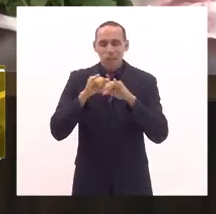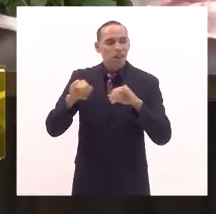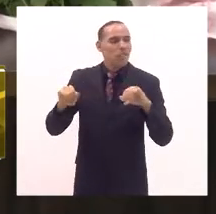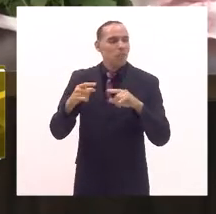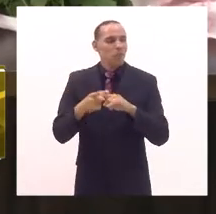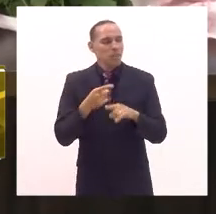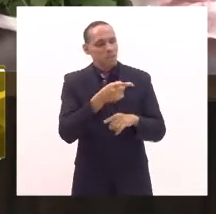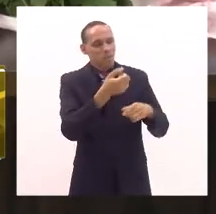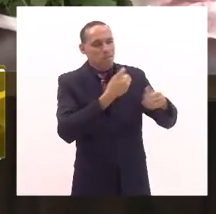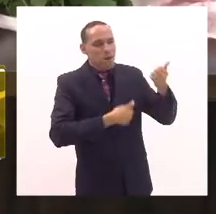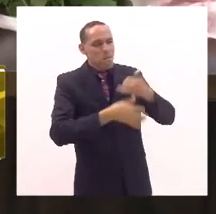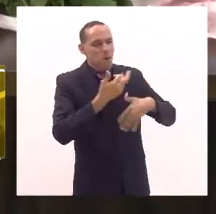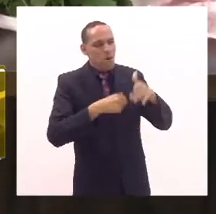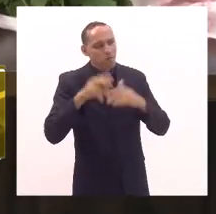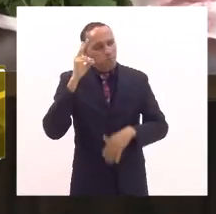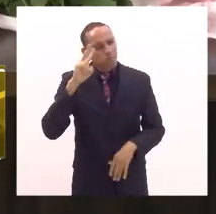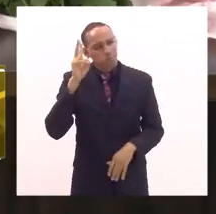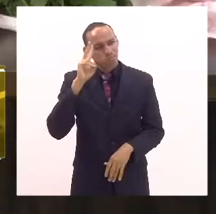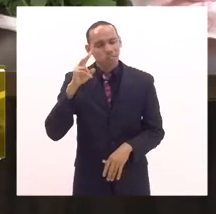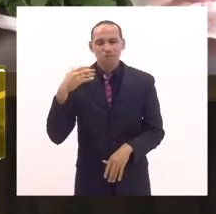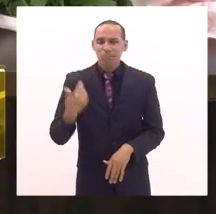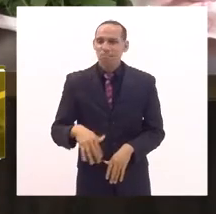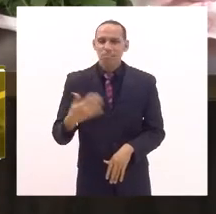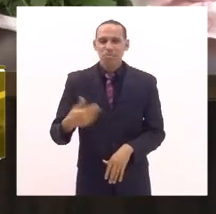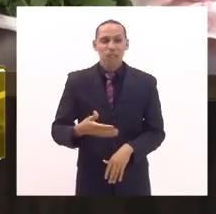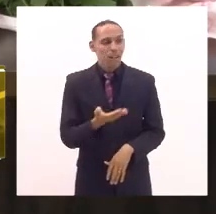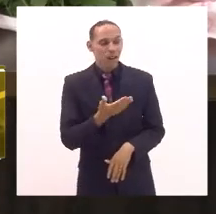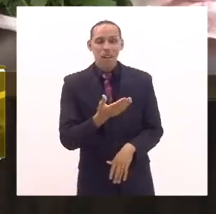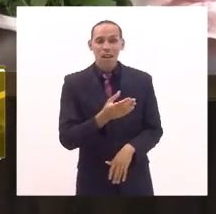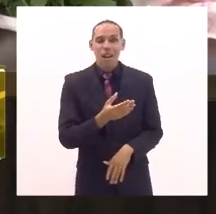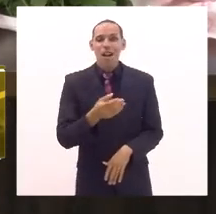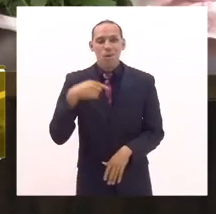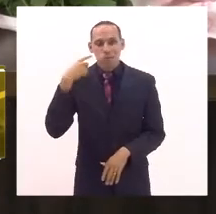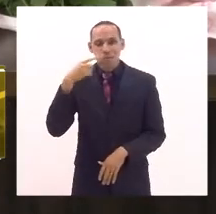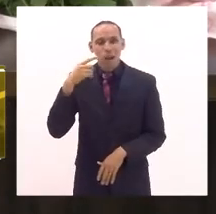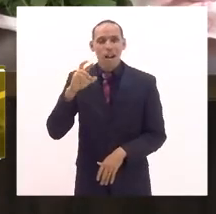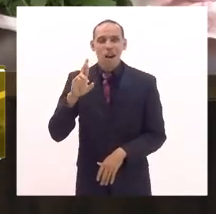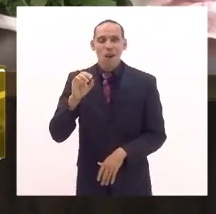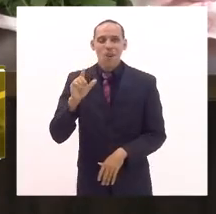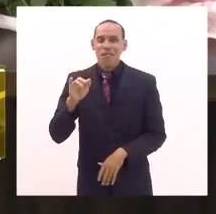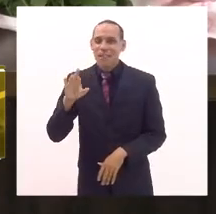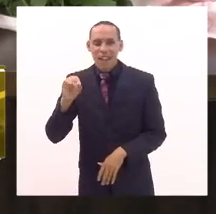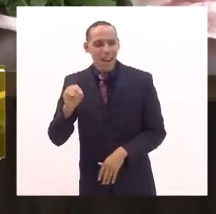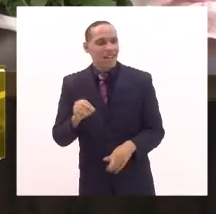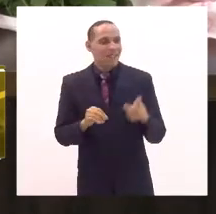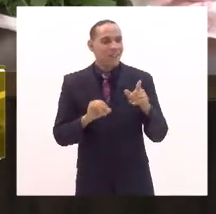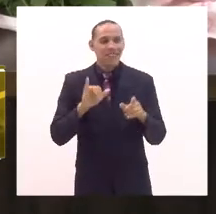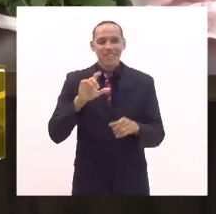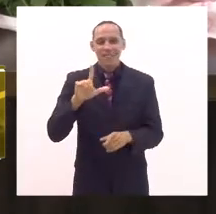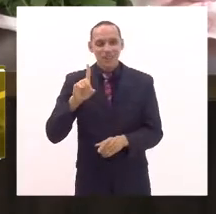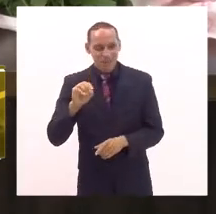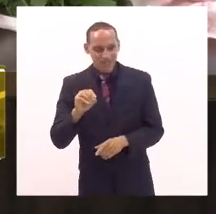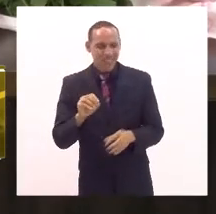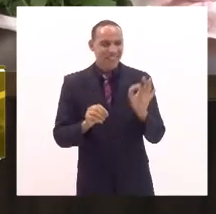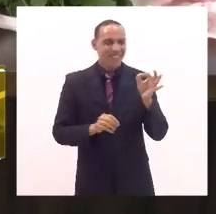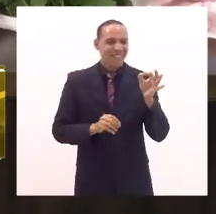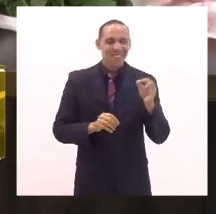que você me contou. Temos aqui o Rogério, advogado, tantos outros, eu vou pecar se eu não falar. O Hildo, né,